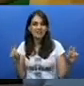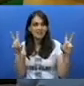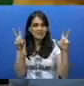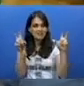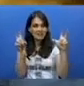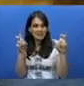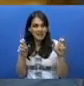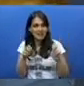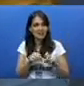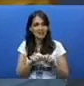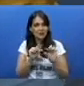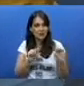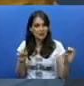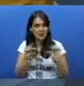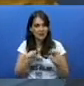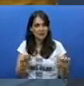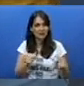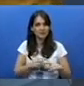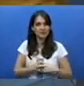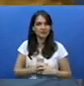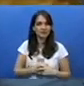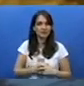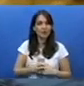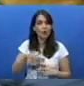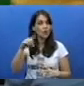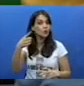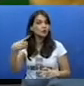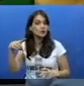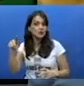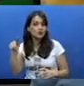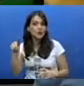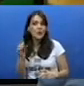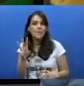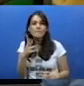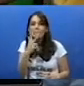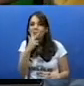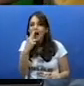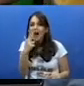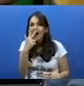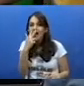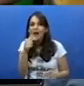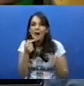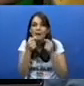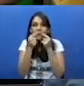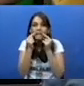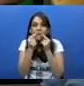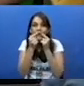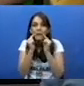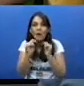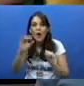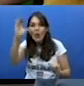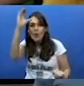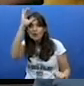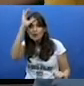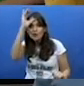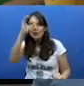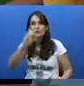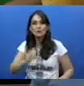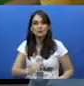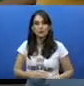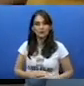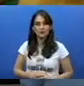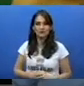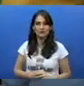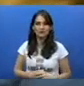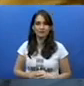versos. E o tio até parece o bigode do meu tio